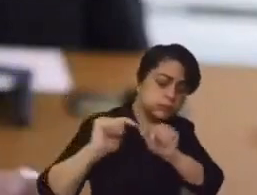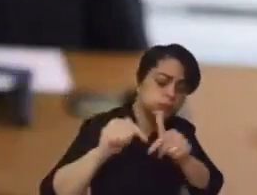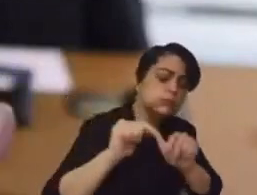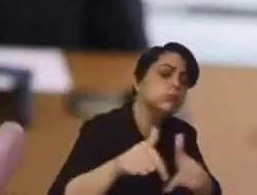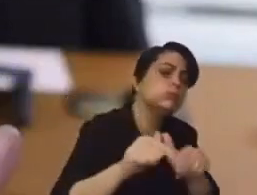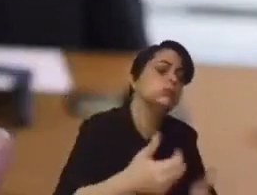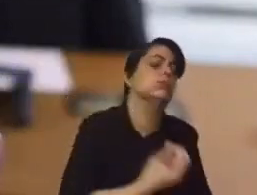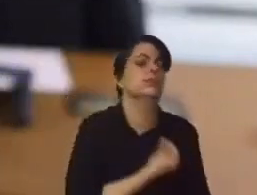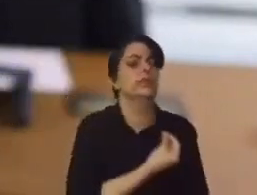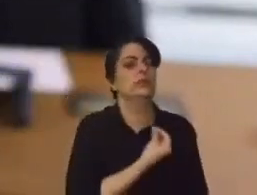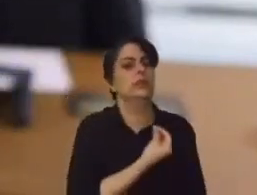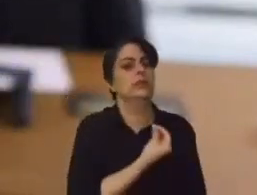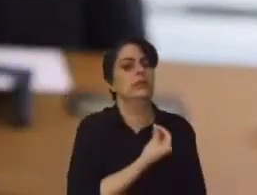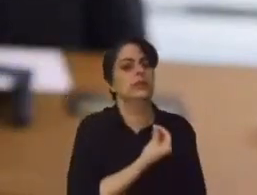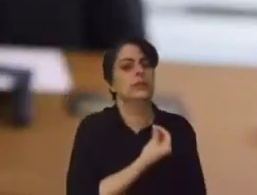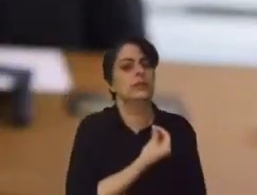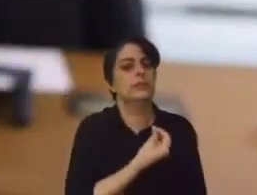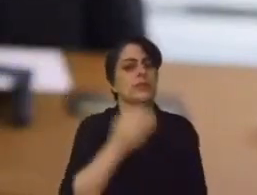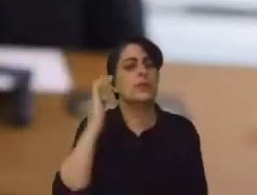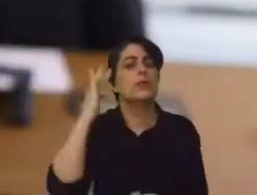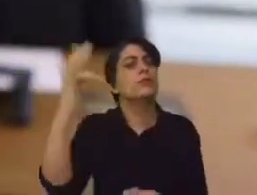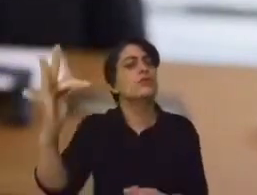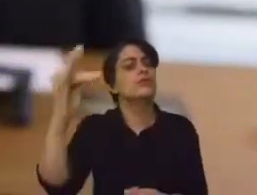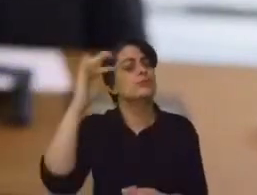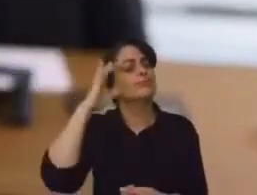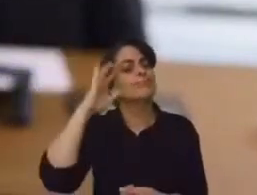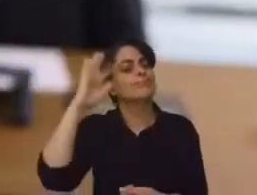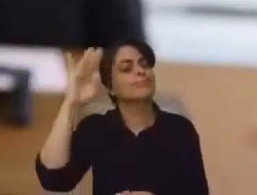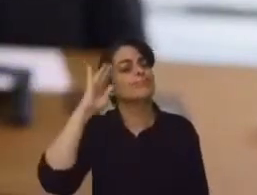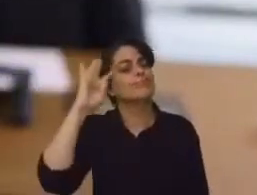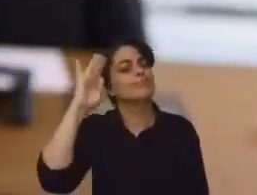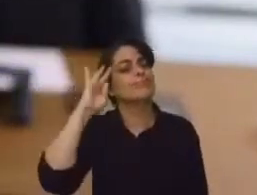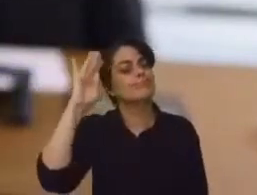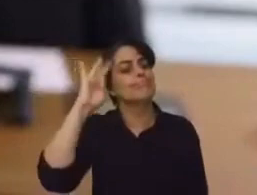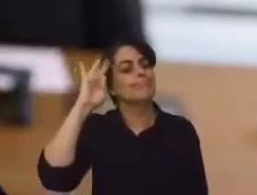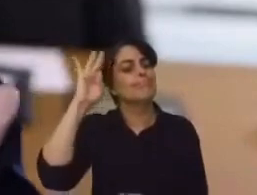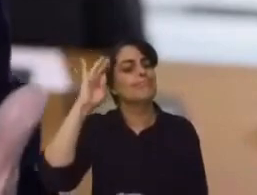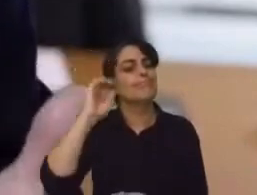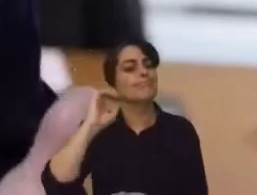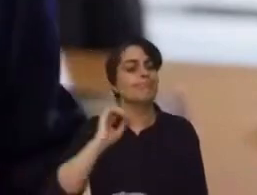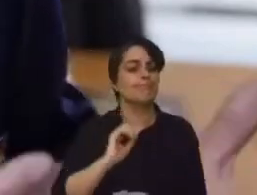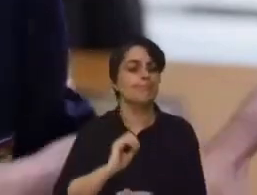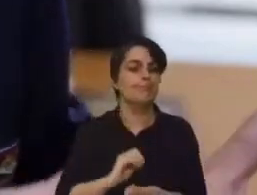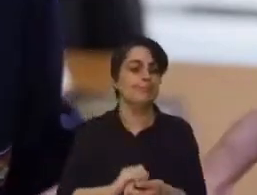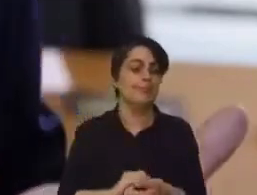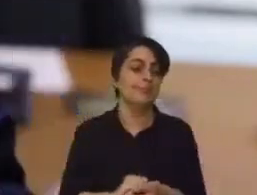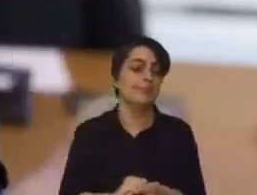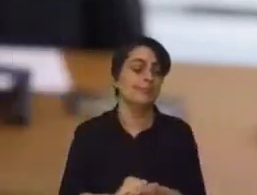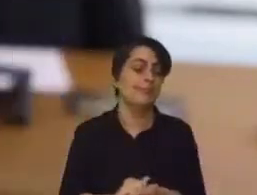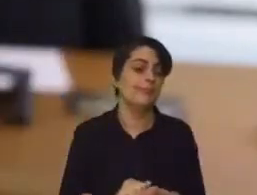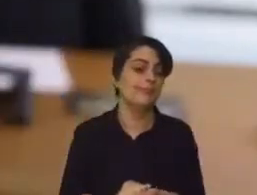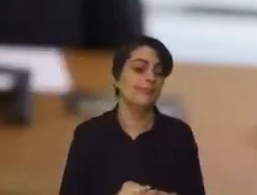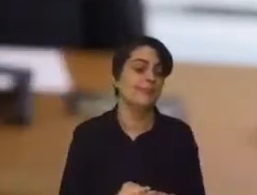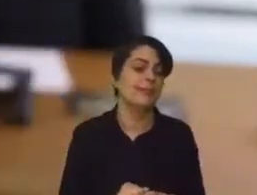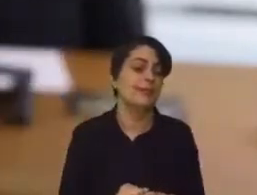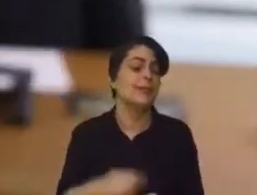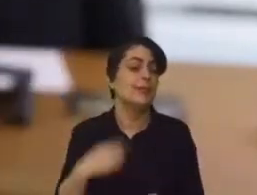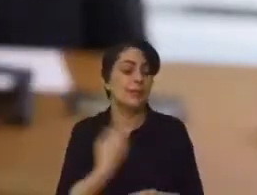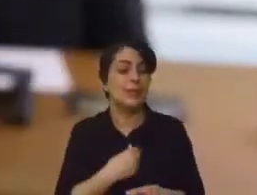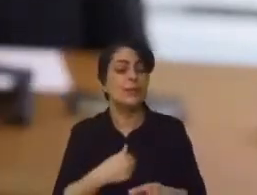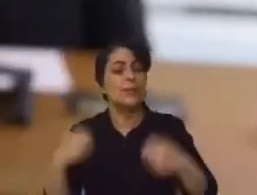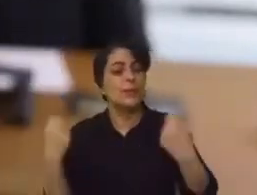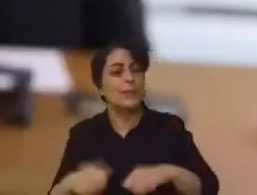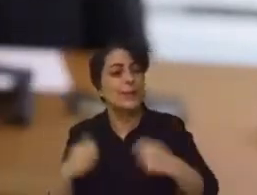O futuro é um sonho. É uma coisa que nós vamos buscar. Ir atrás. É uma caminhada que nós precisamos